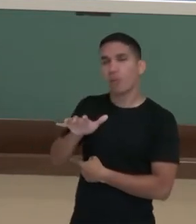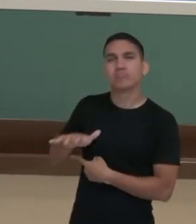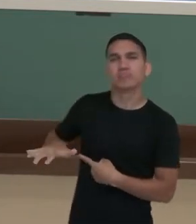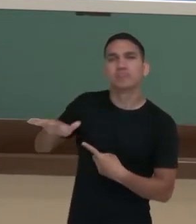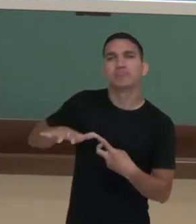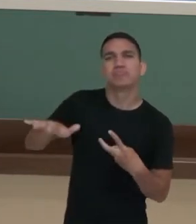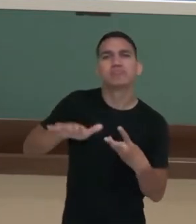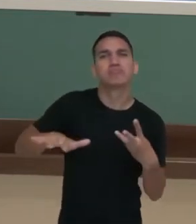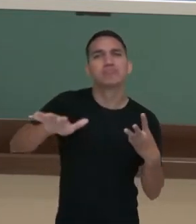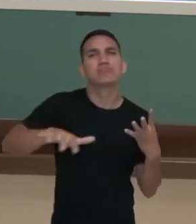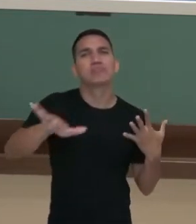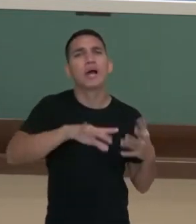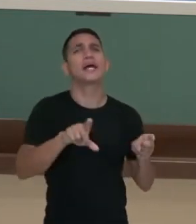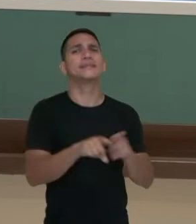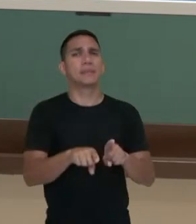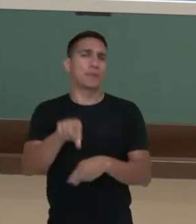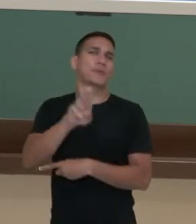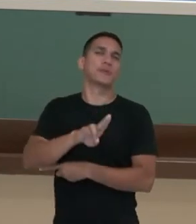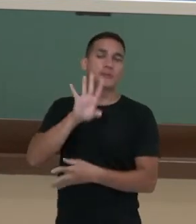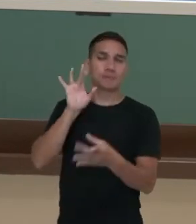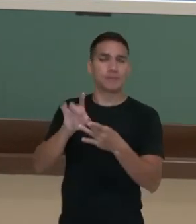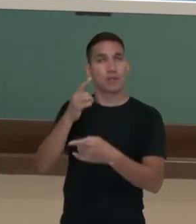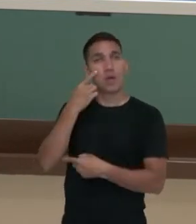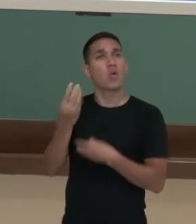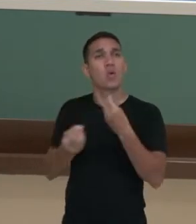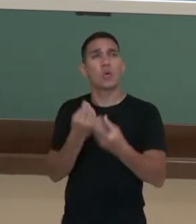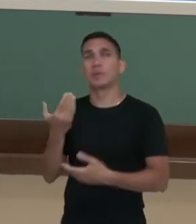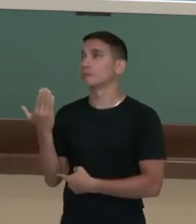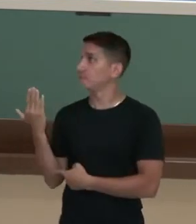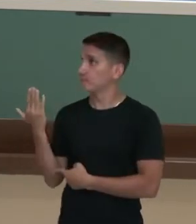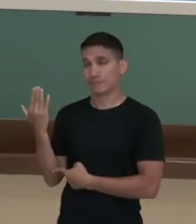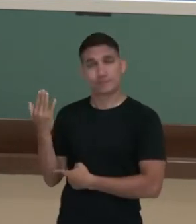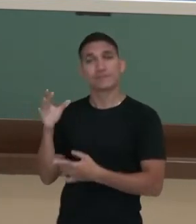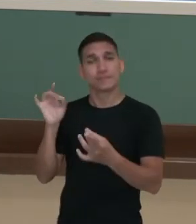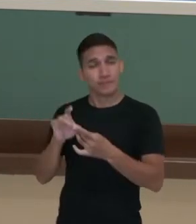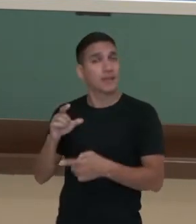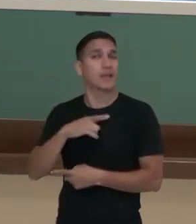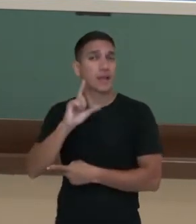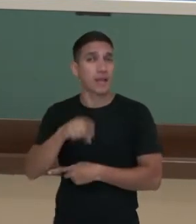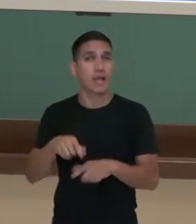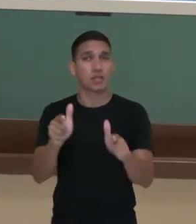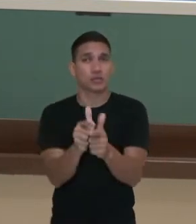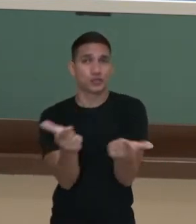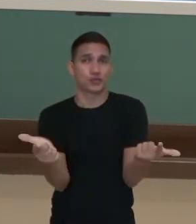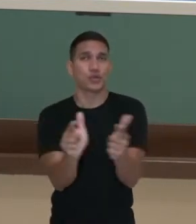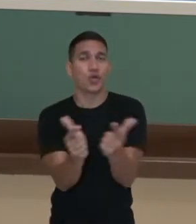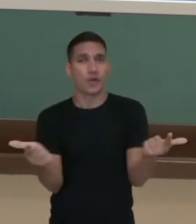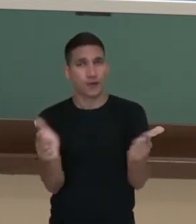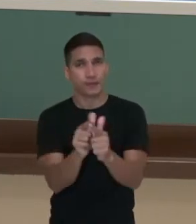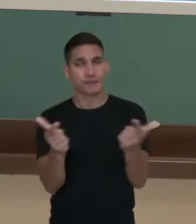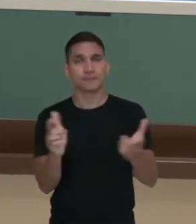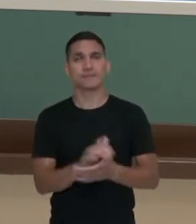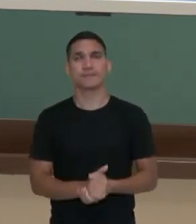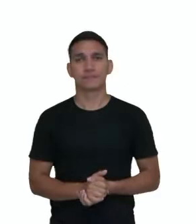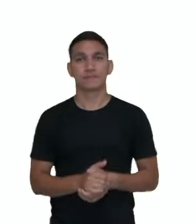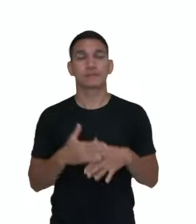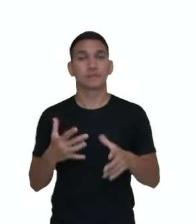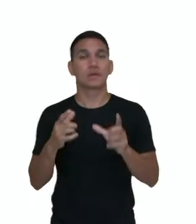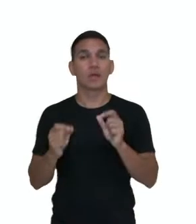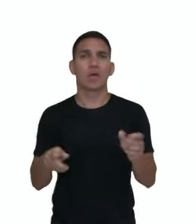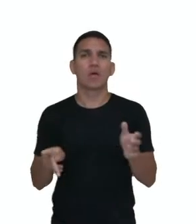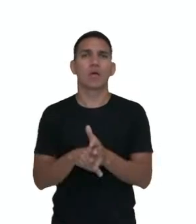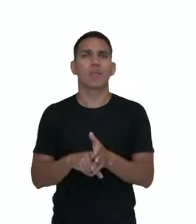usos para a realidade virtual. Olha só, um desses usos é a questão do jornalismo. Então,